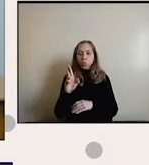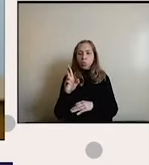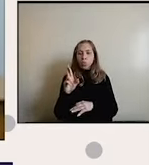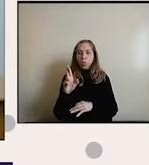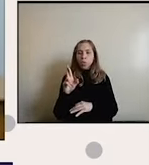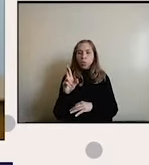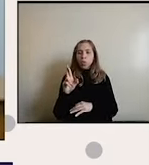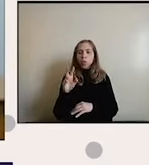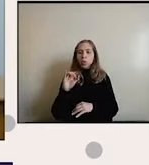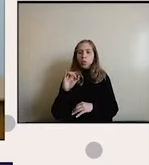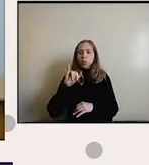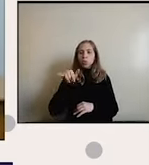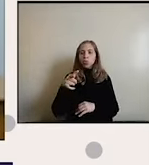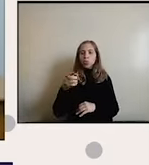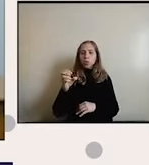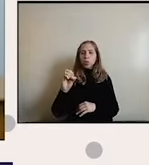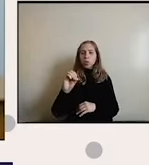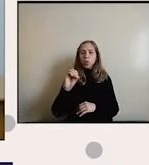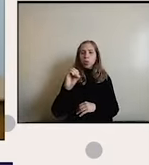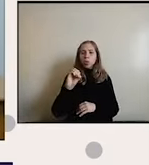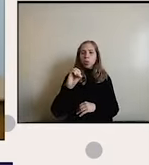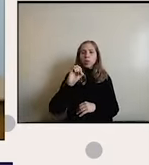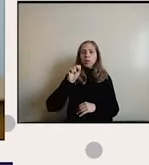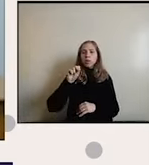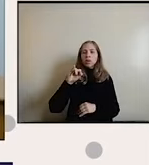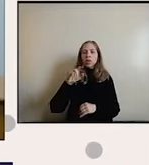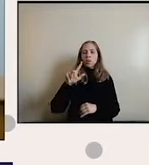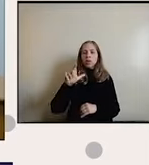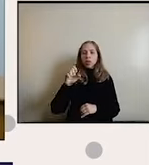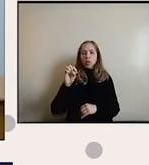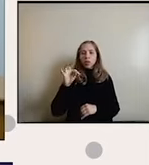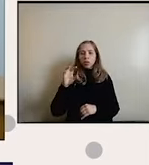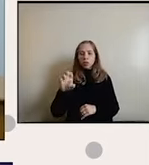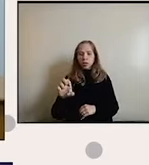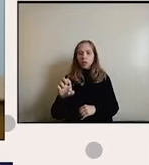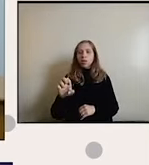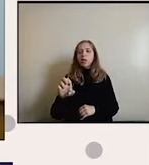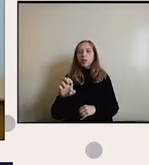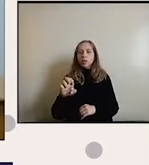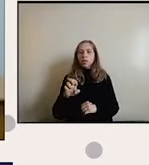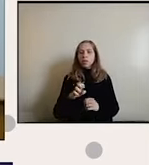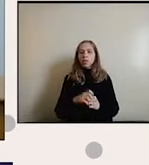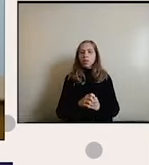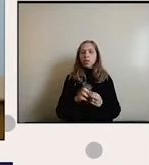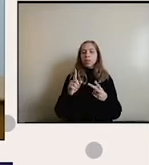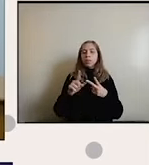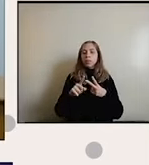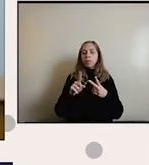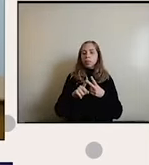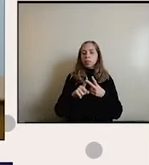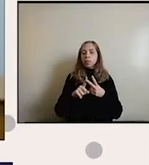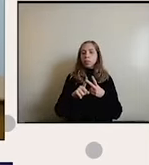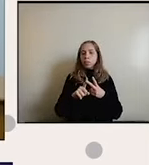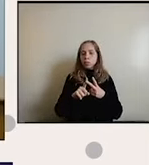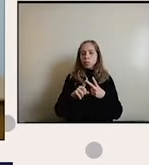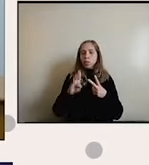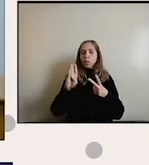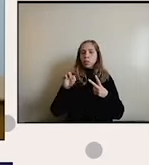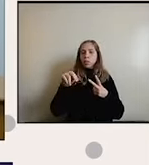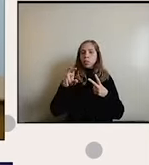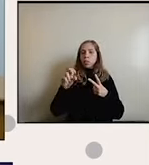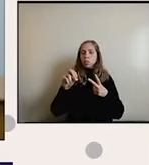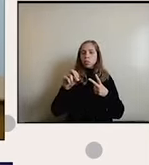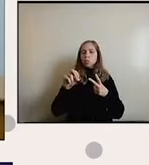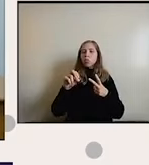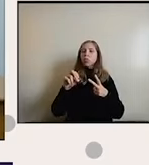João Silvestre da Silva Júnior. O doutor João, ele é médico